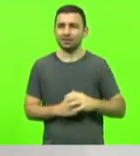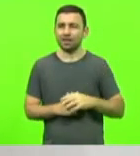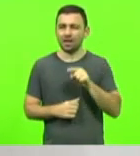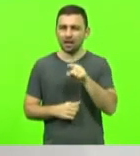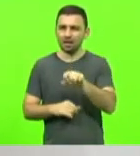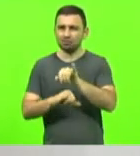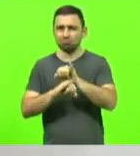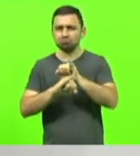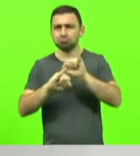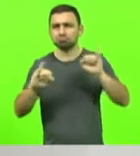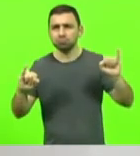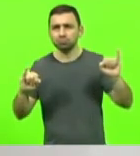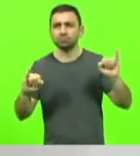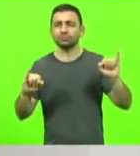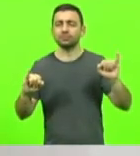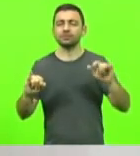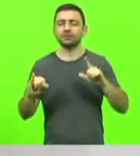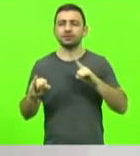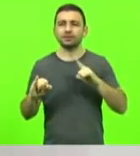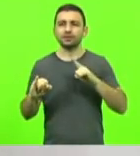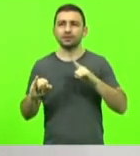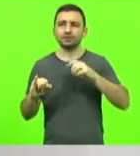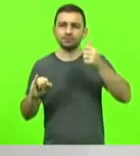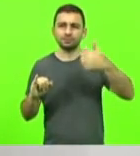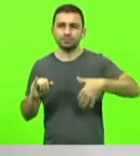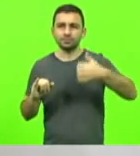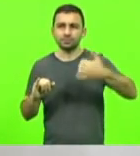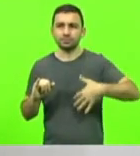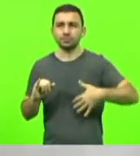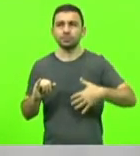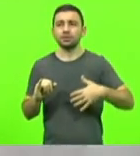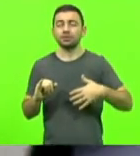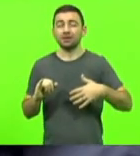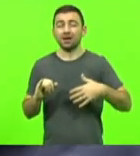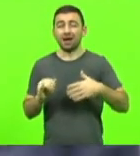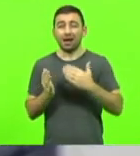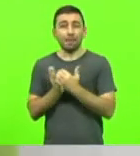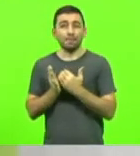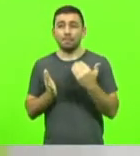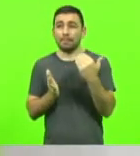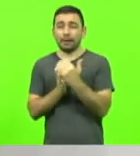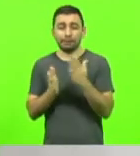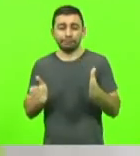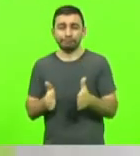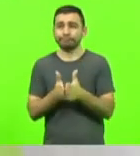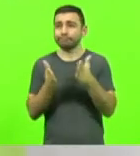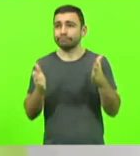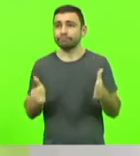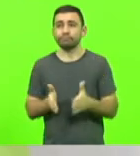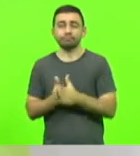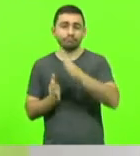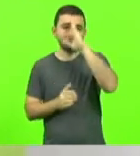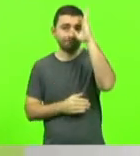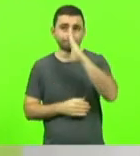matéria sobre o crescimento da extrema pobreza no Brasil, em Santa Catarina, nas 5